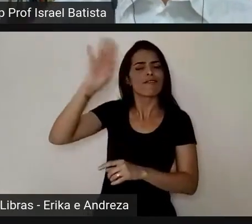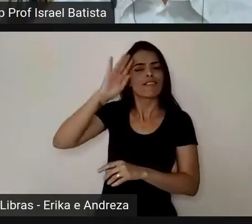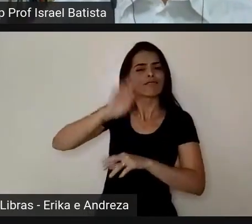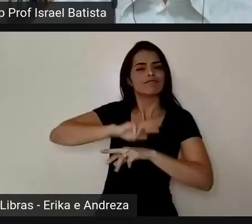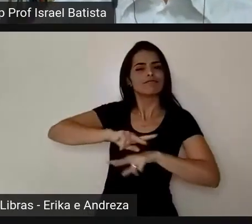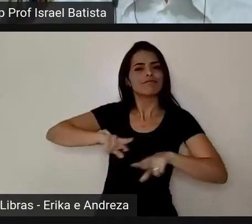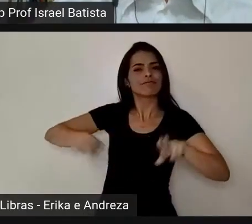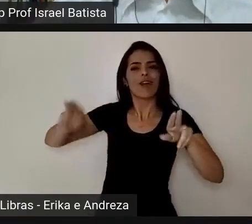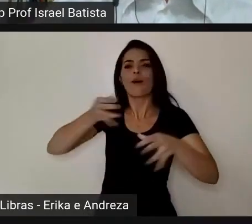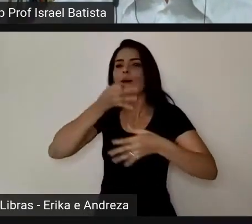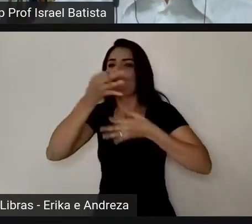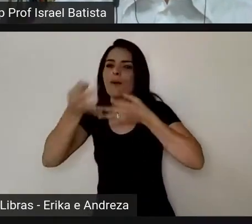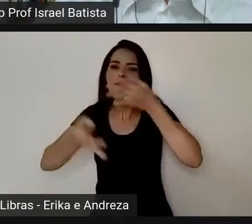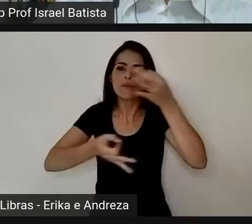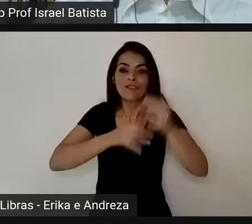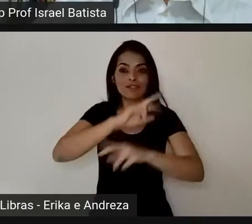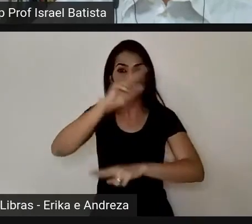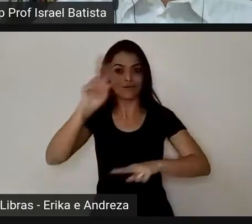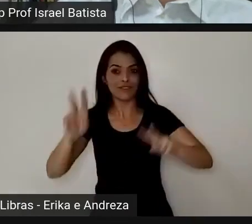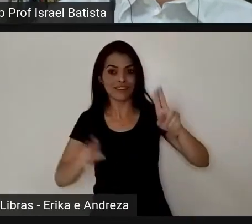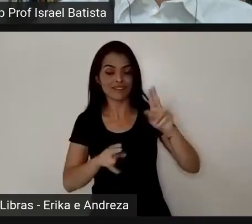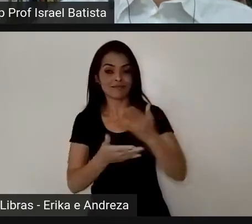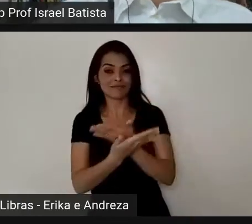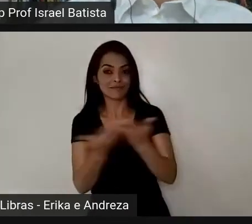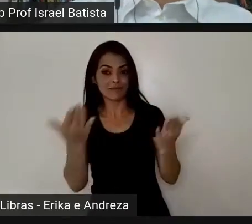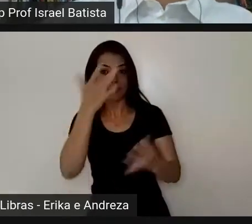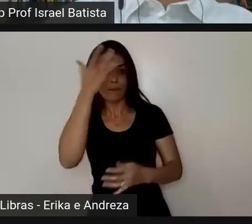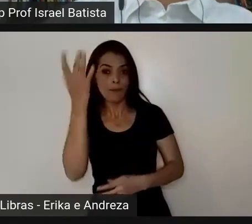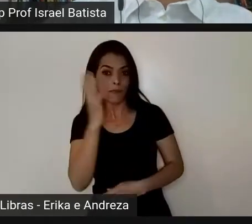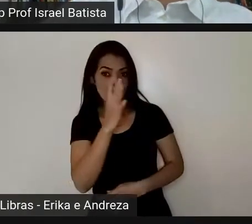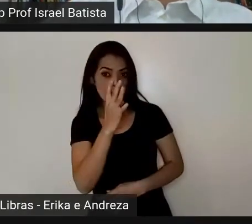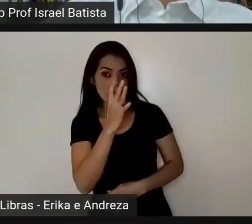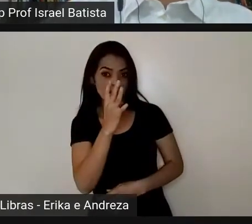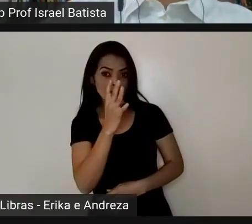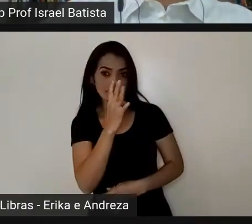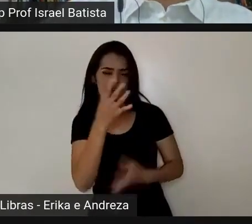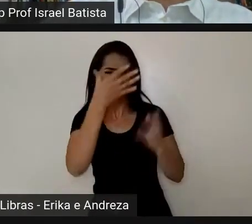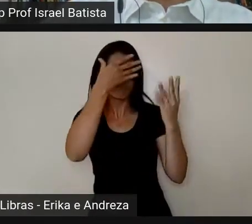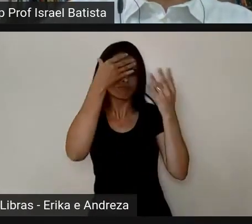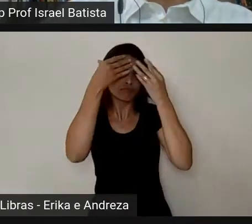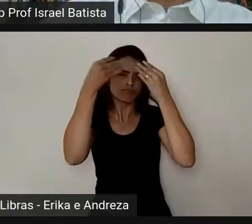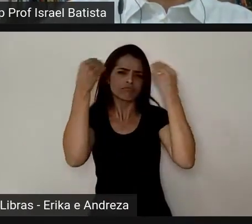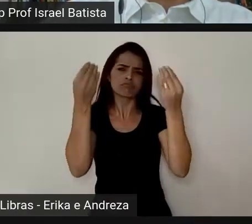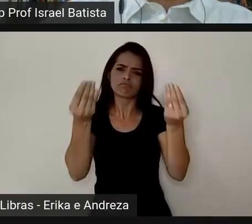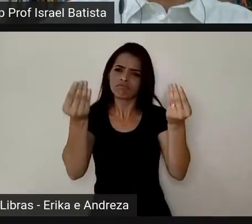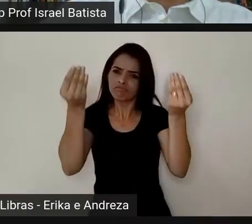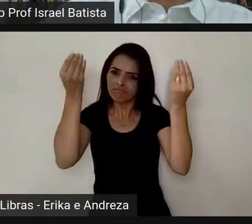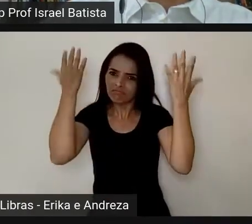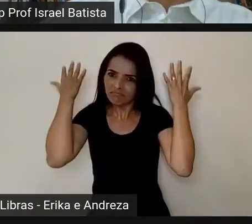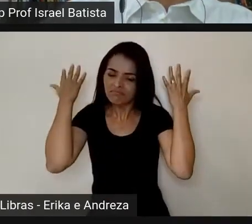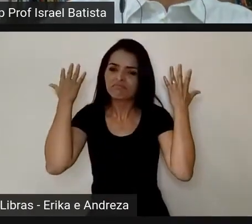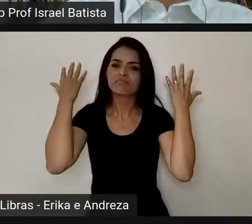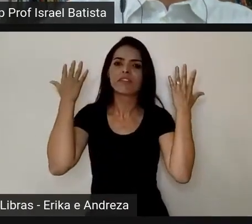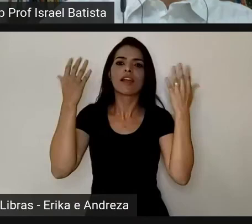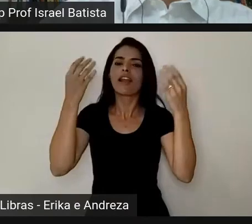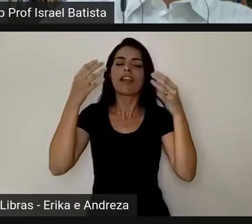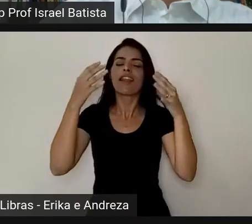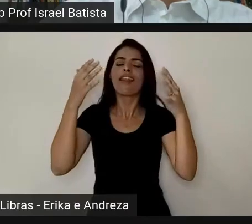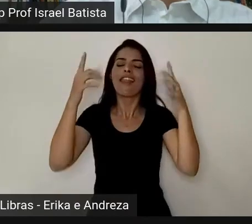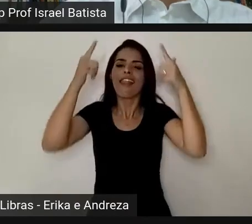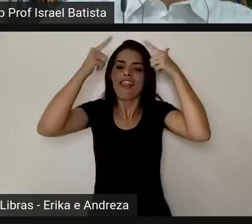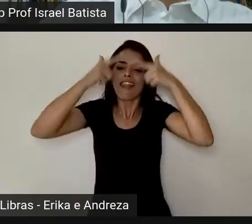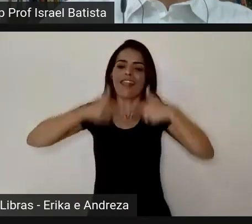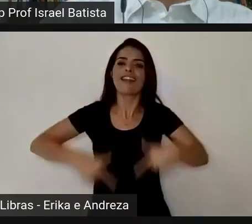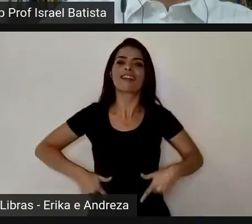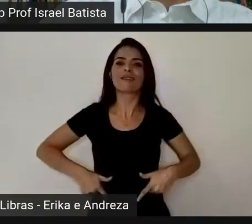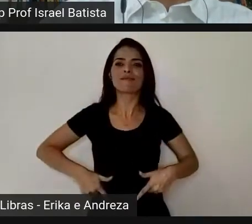vista. Por isso, eu peço a quem está nos acompanhando para se despir de ideias preconcebidas e ouvirem o